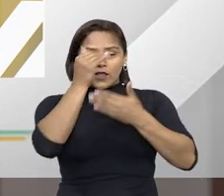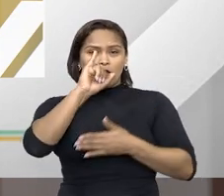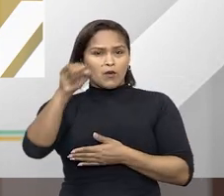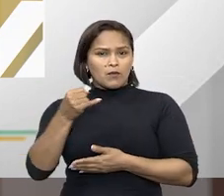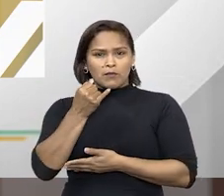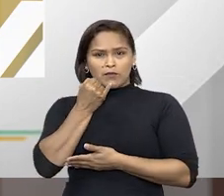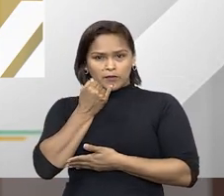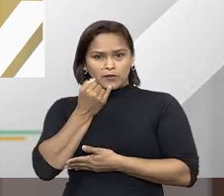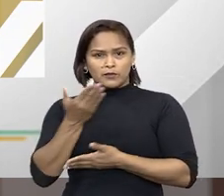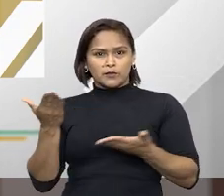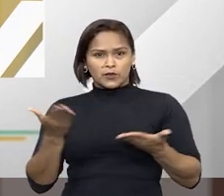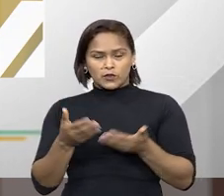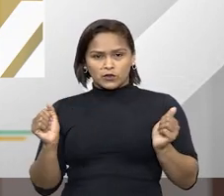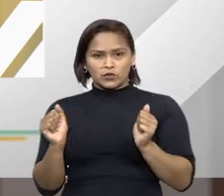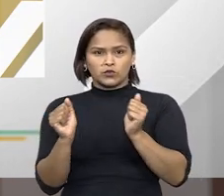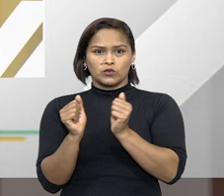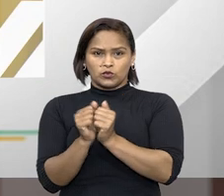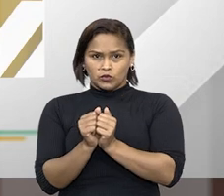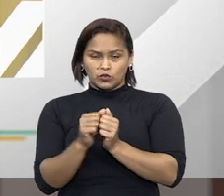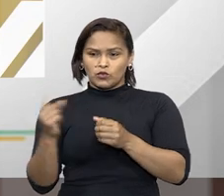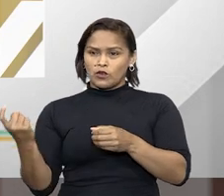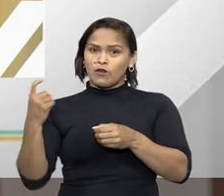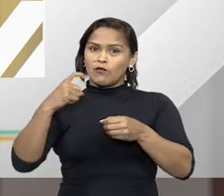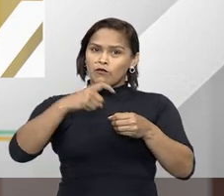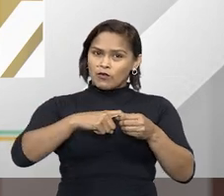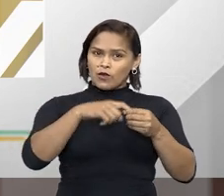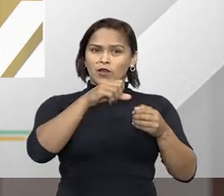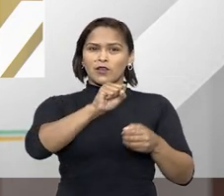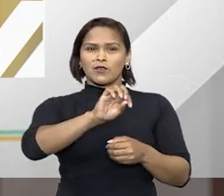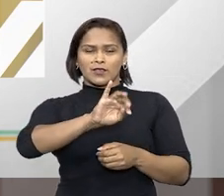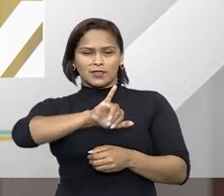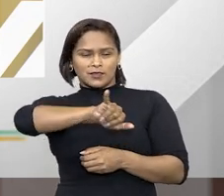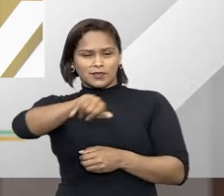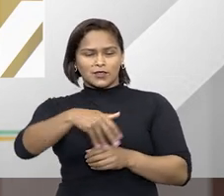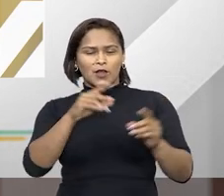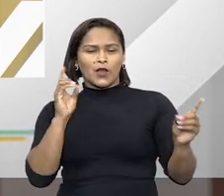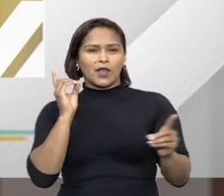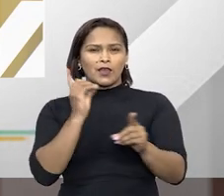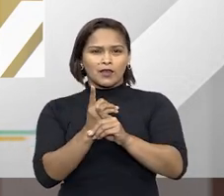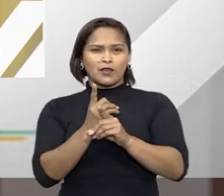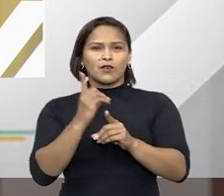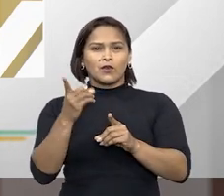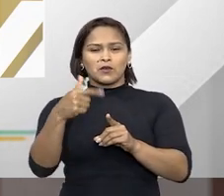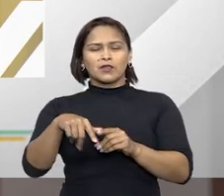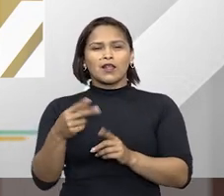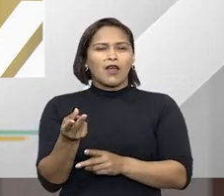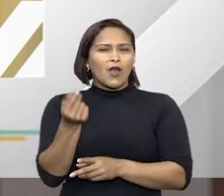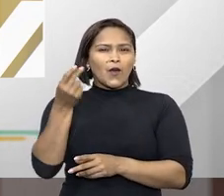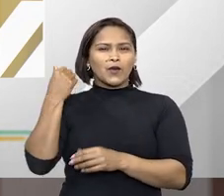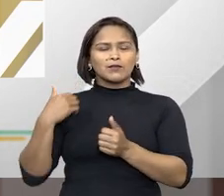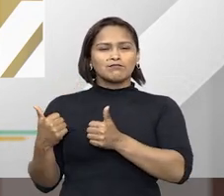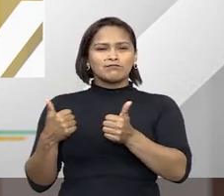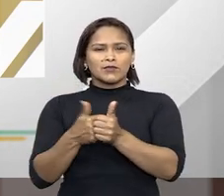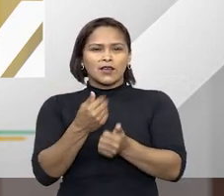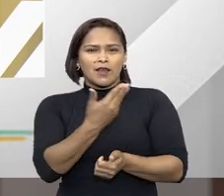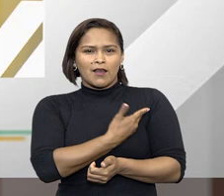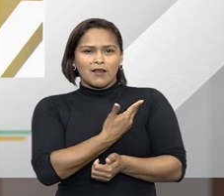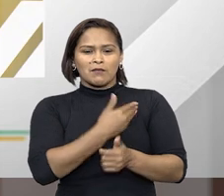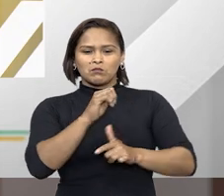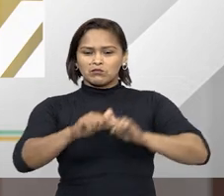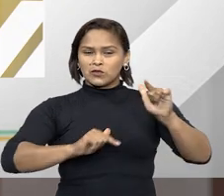Quero agradecer a oportunidade de estando de volta e reencontrar com o meu antigo